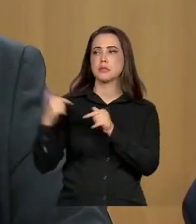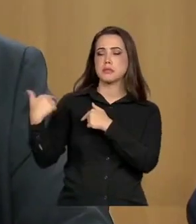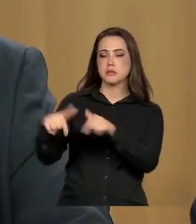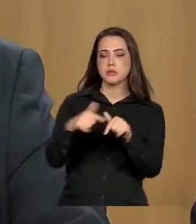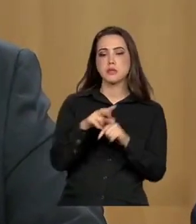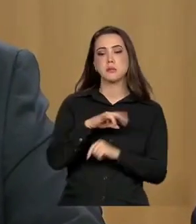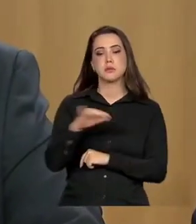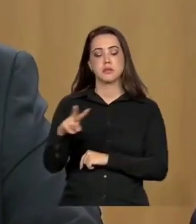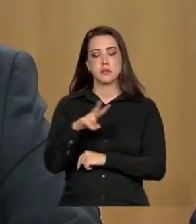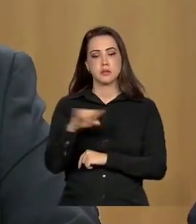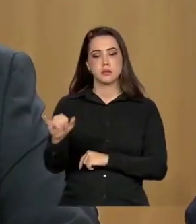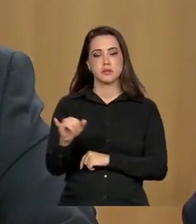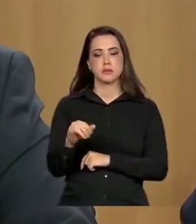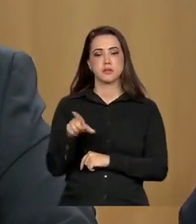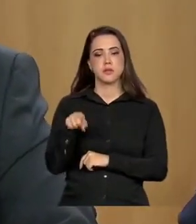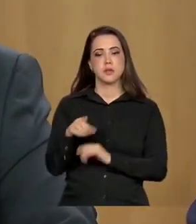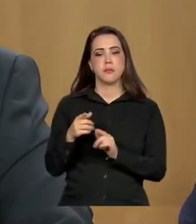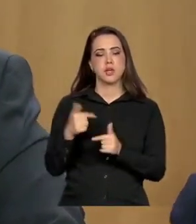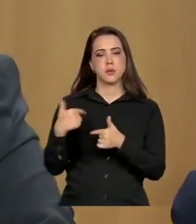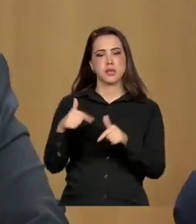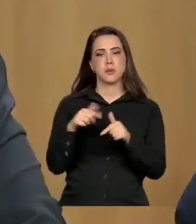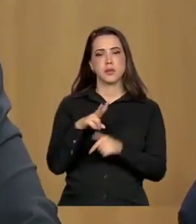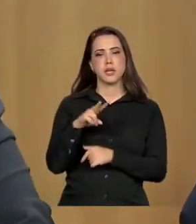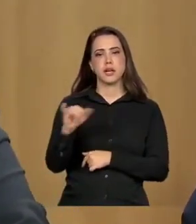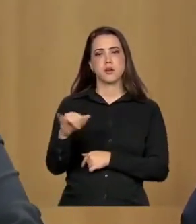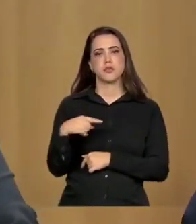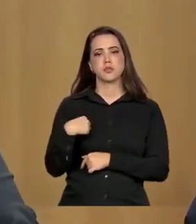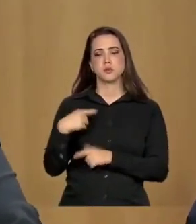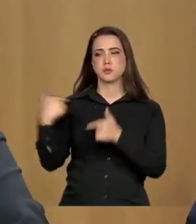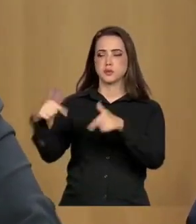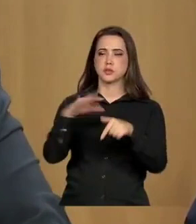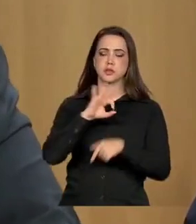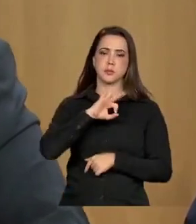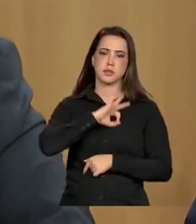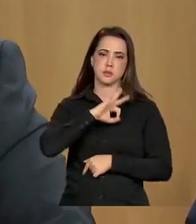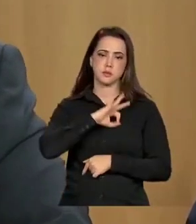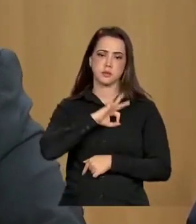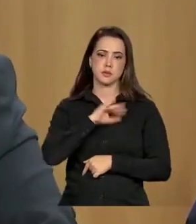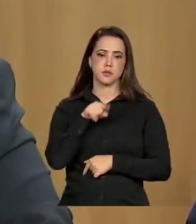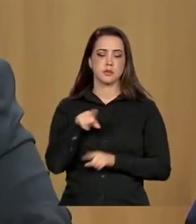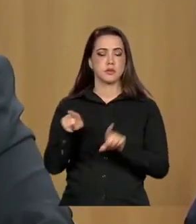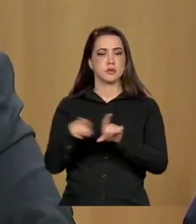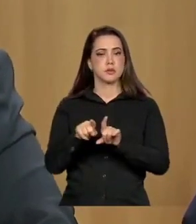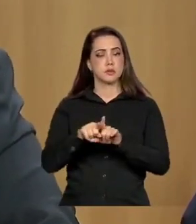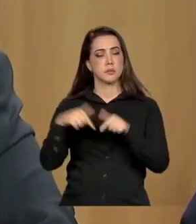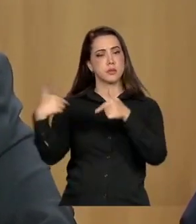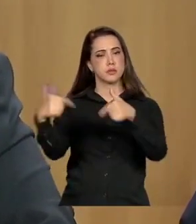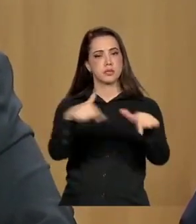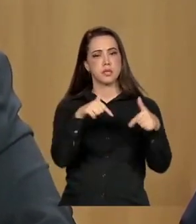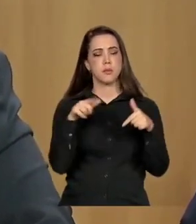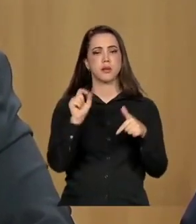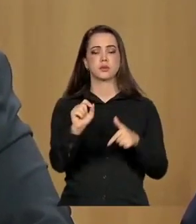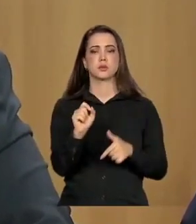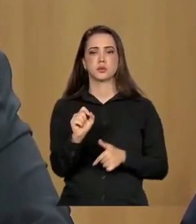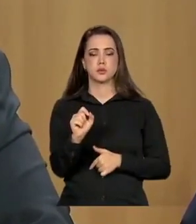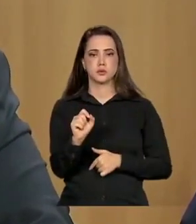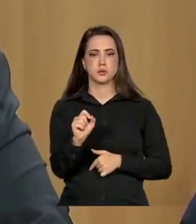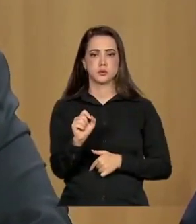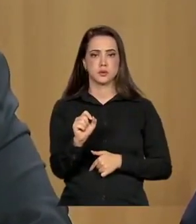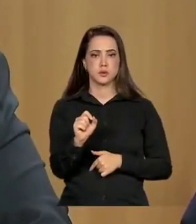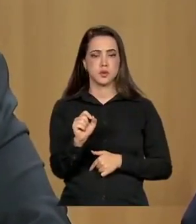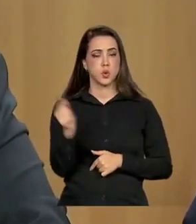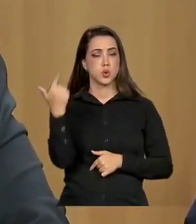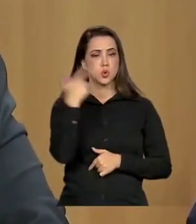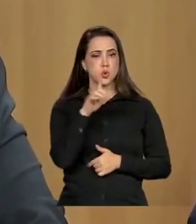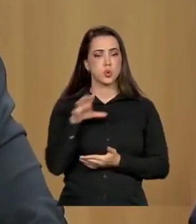medidas que vão desde a atuação das polícias, também a atuação